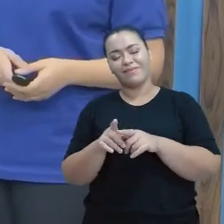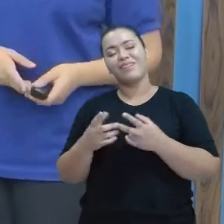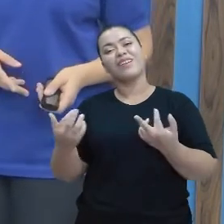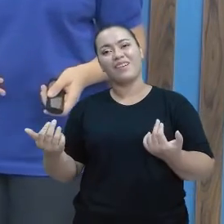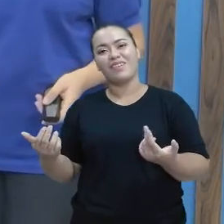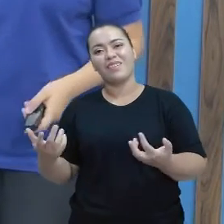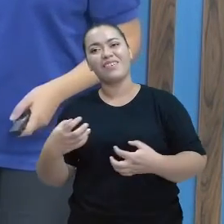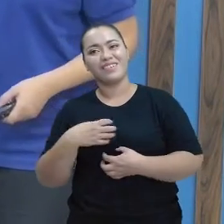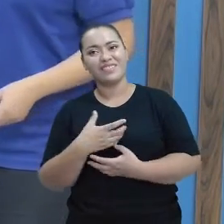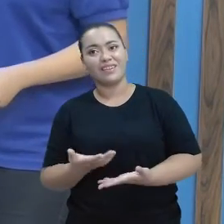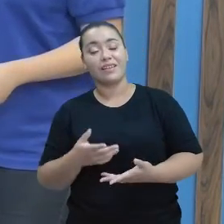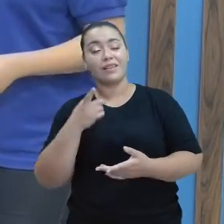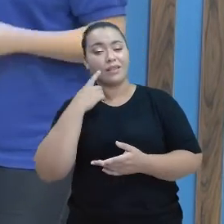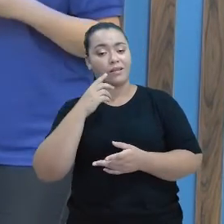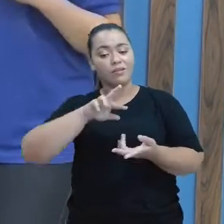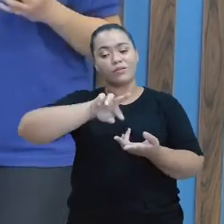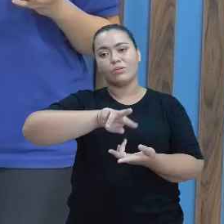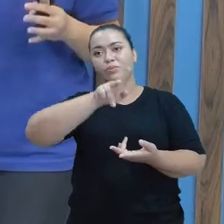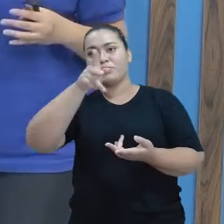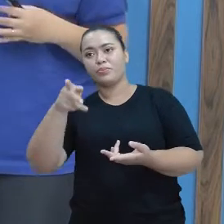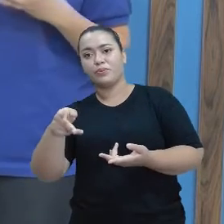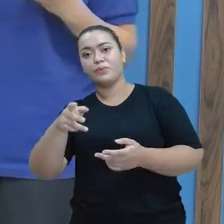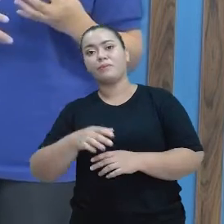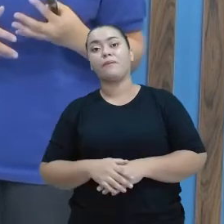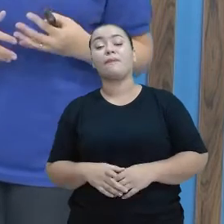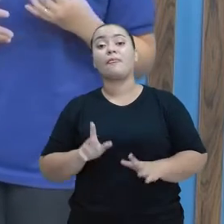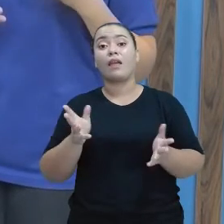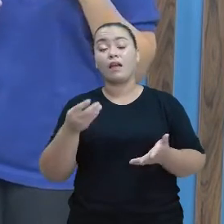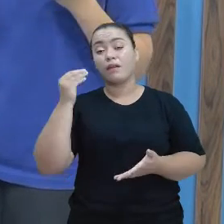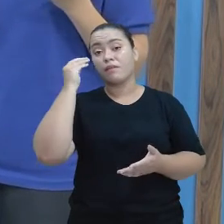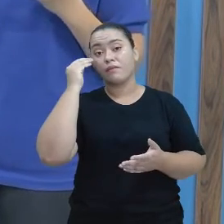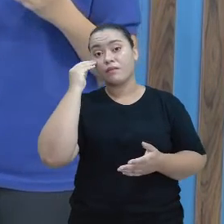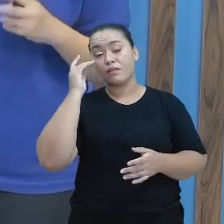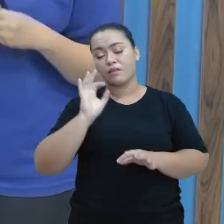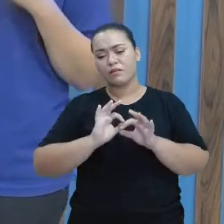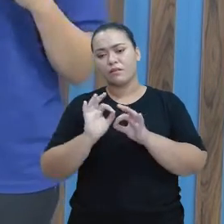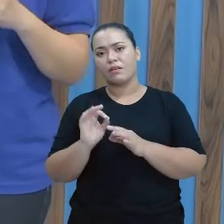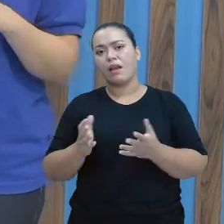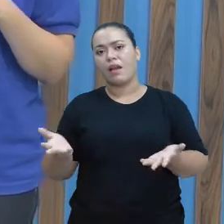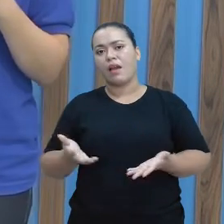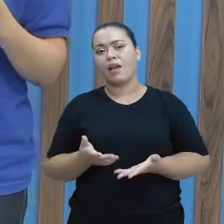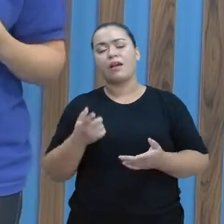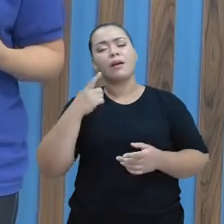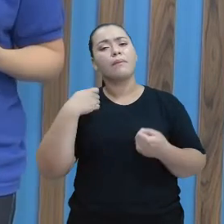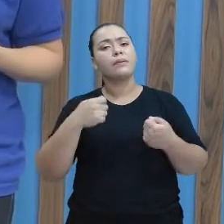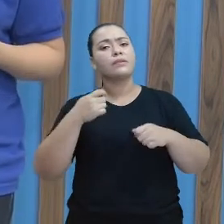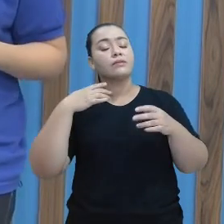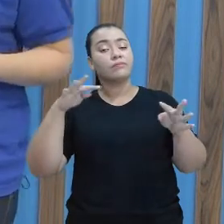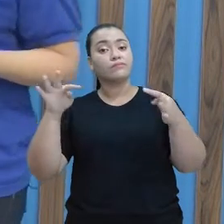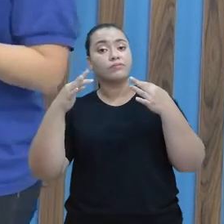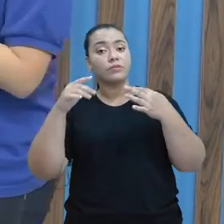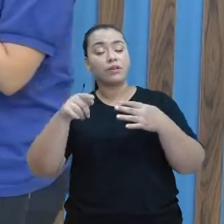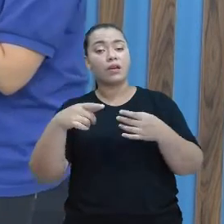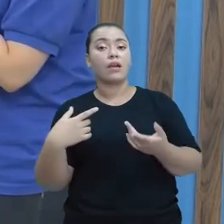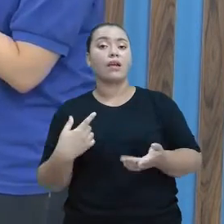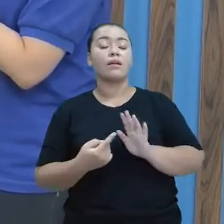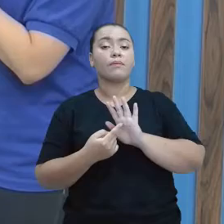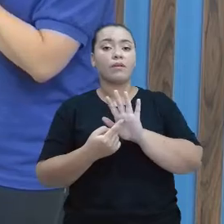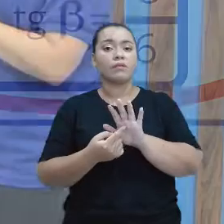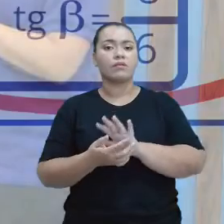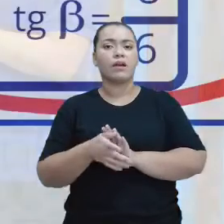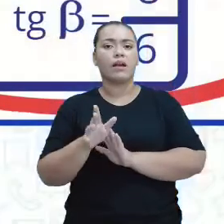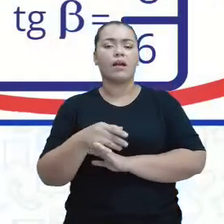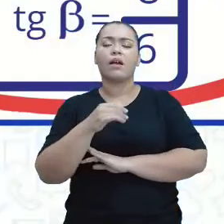jeito. Então, ó, verificando essa ideia de confecção, que é isso que a gente quer chamar a atenção para você, trouxemos um